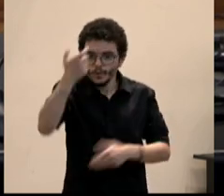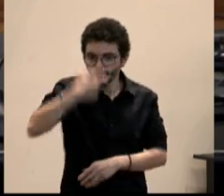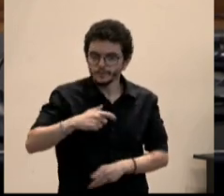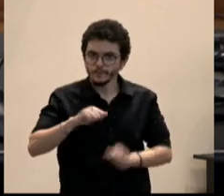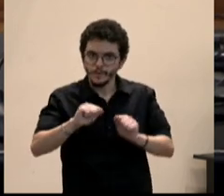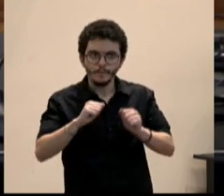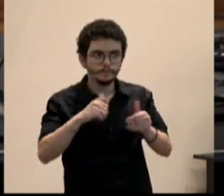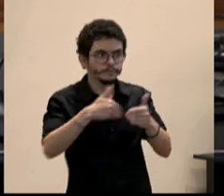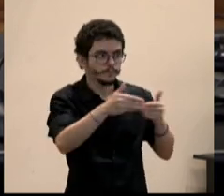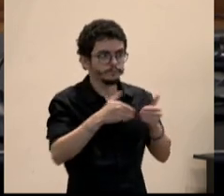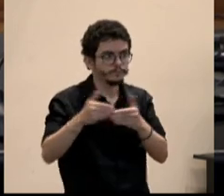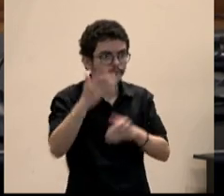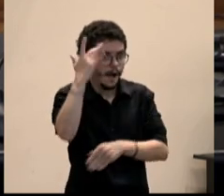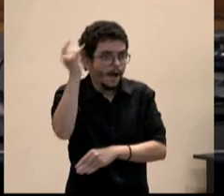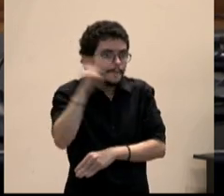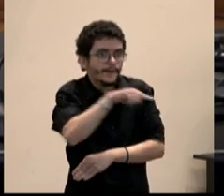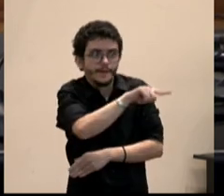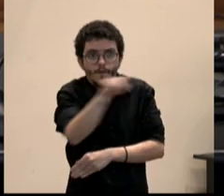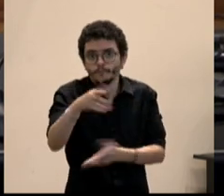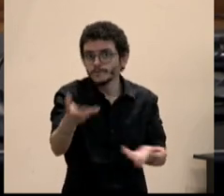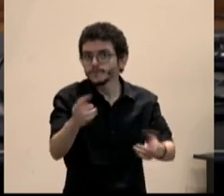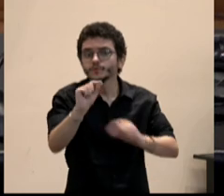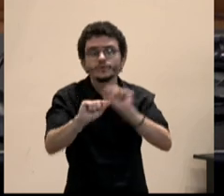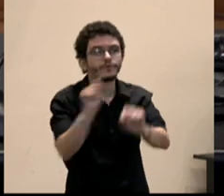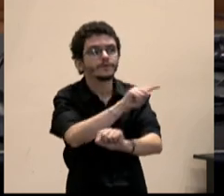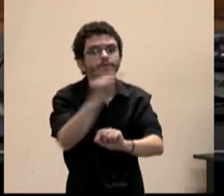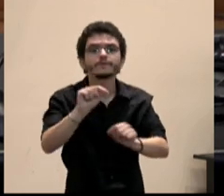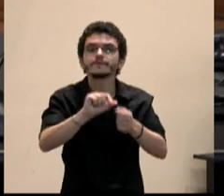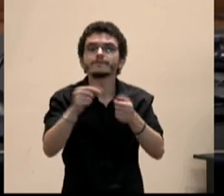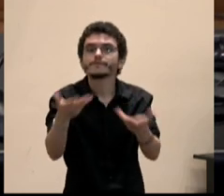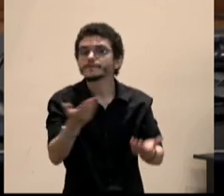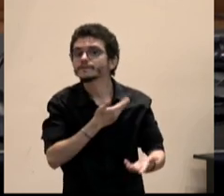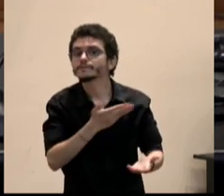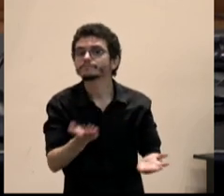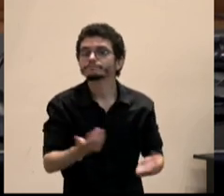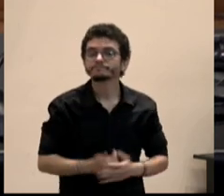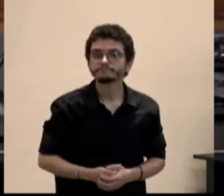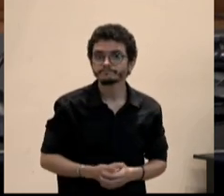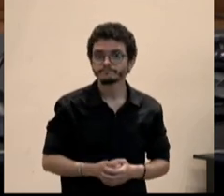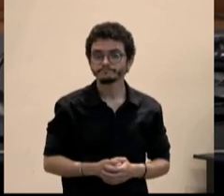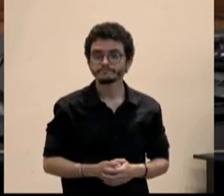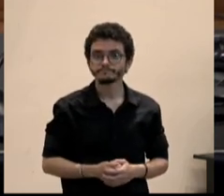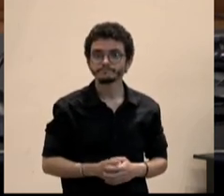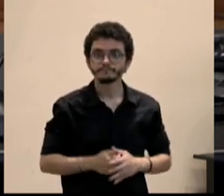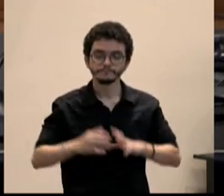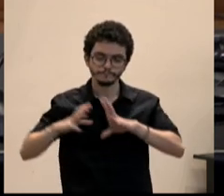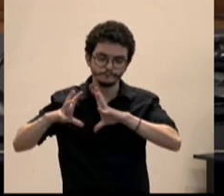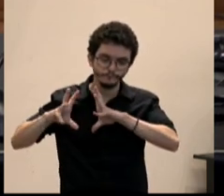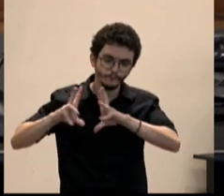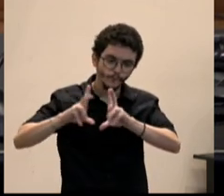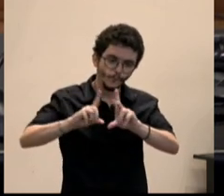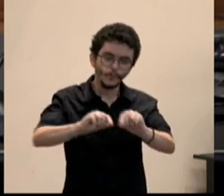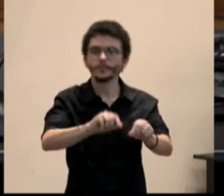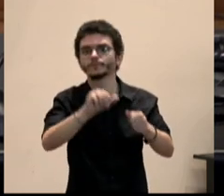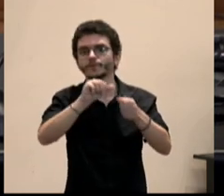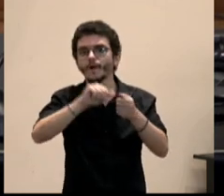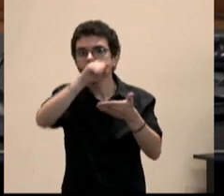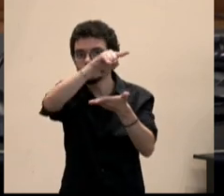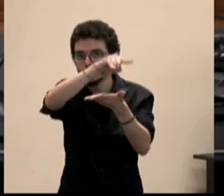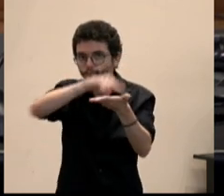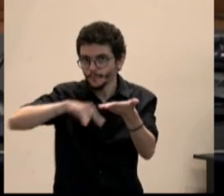qualquer um de vocês. E o que, que vocês vão fazer? Meus colegas, todo mundo fez um